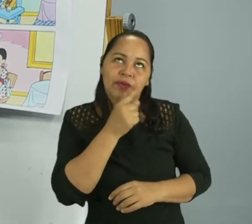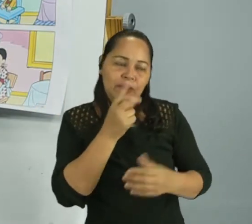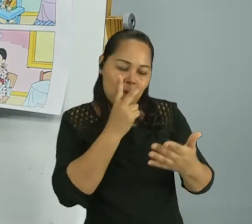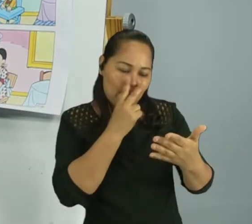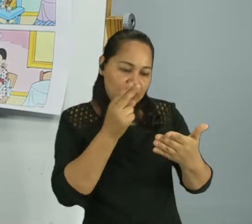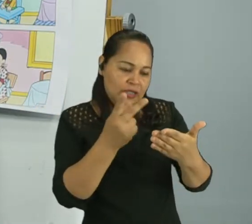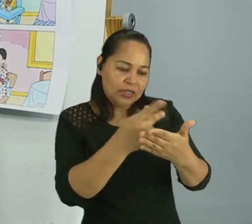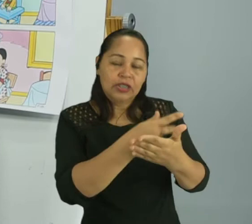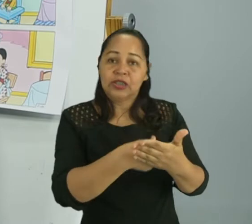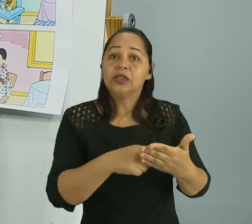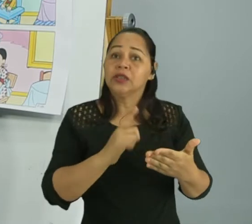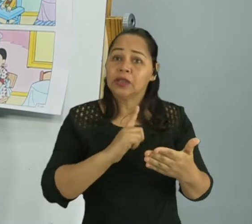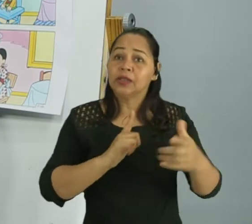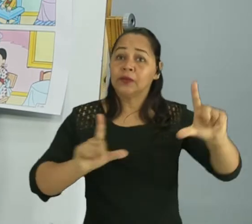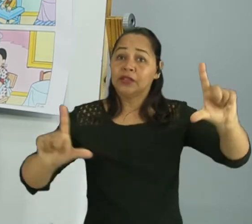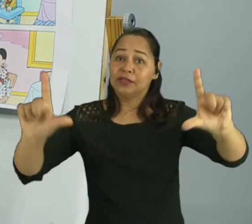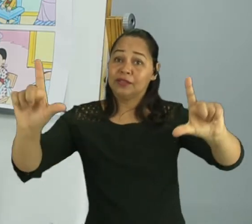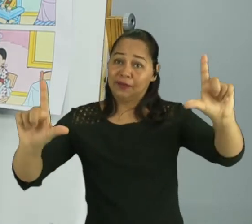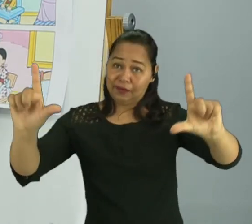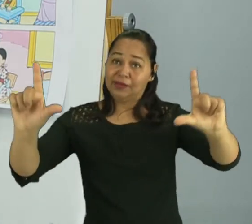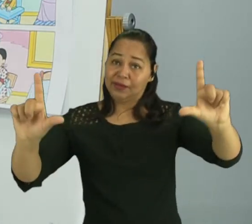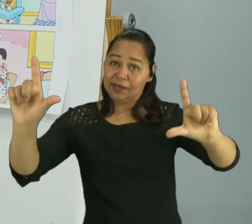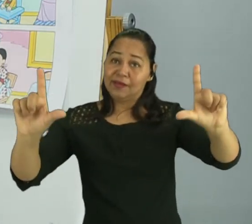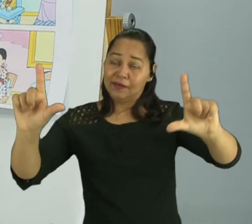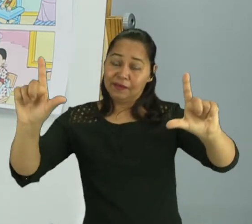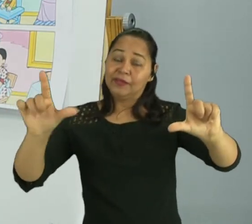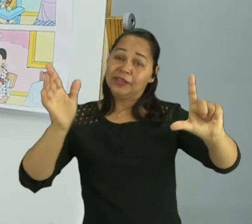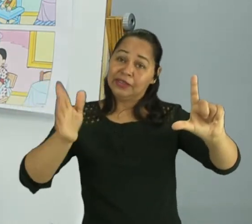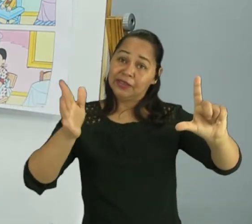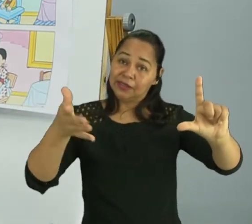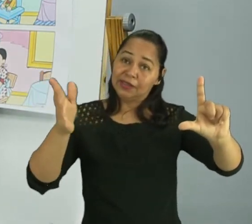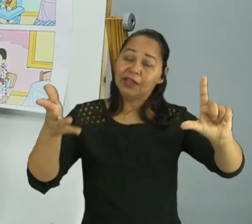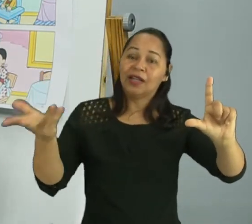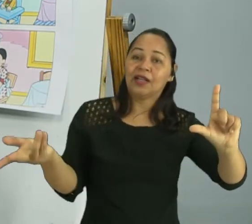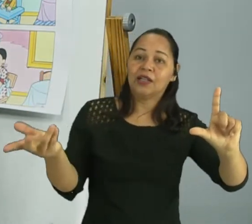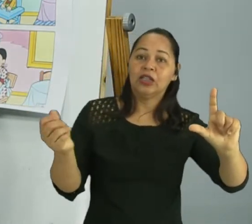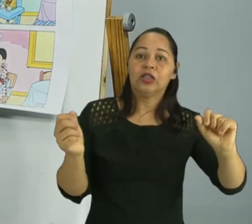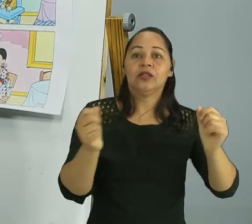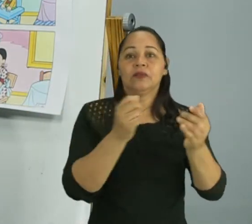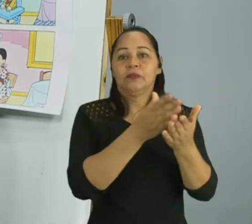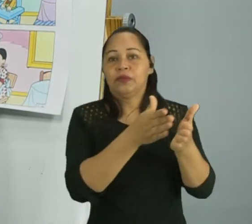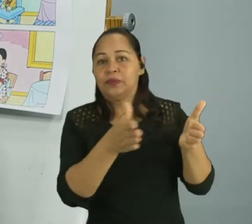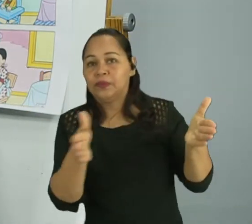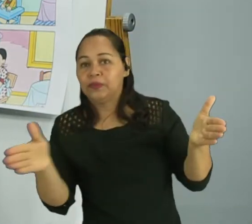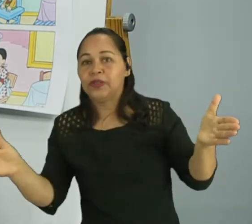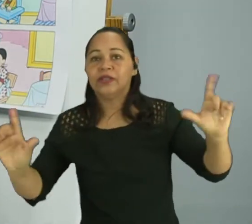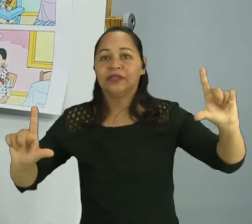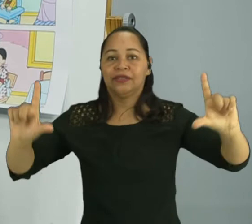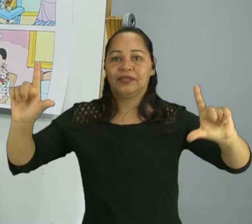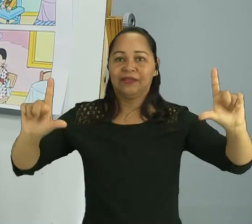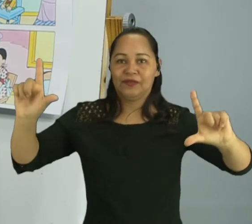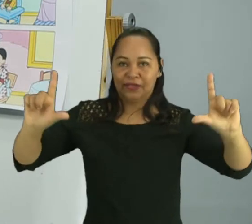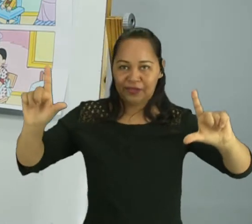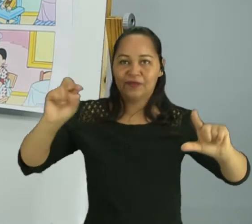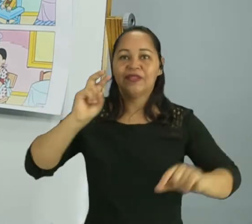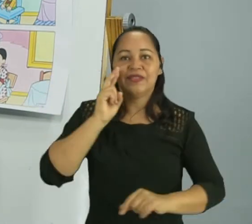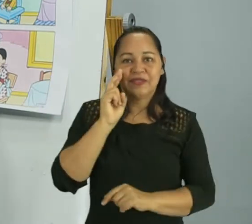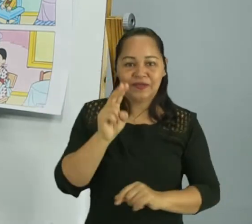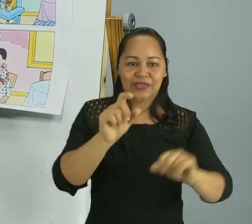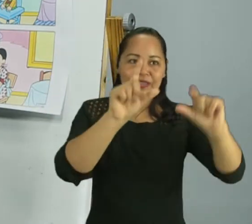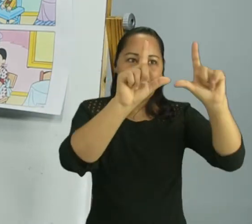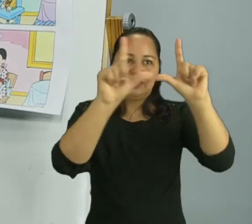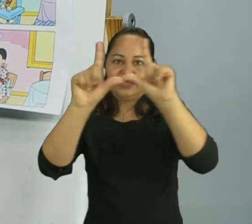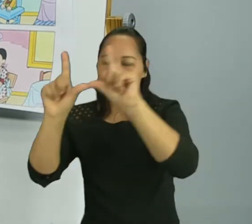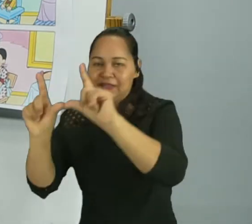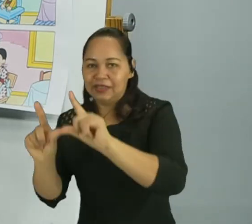Como já até transformaram muitos gibis, muitas historinhas, né? Quase que, acho que todas se transformaram, né, em desenhos animados.